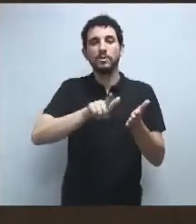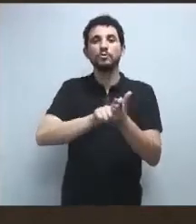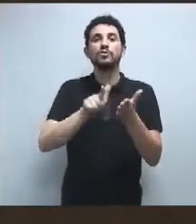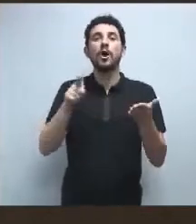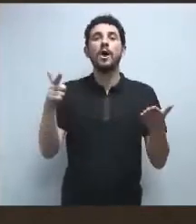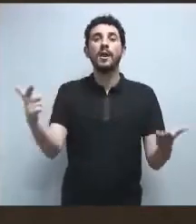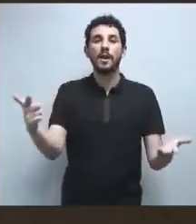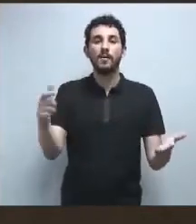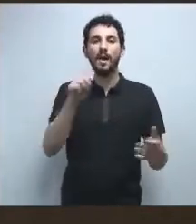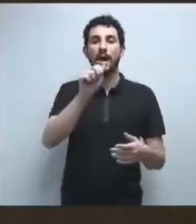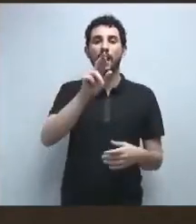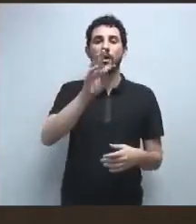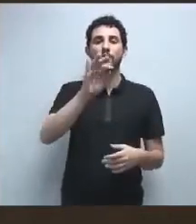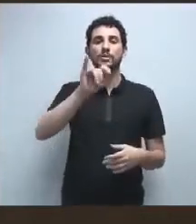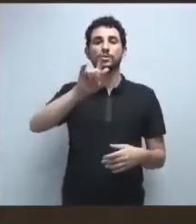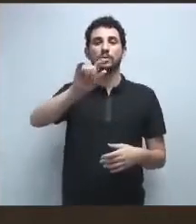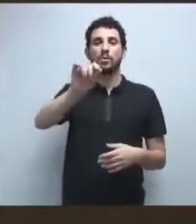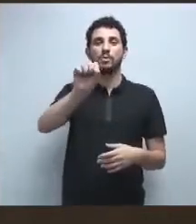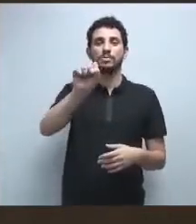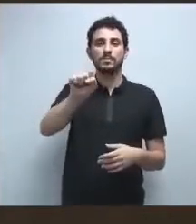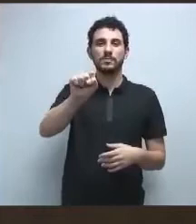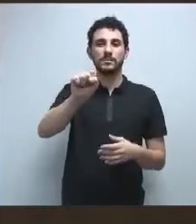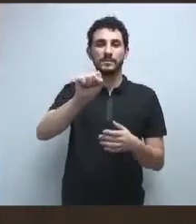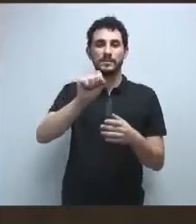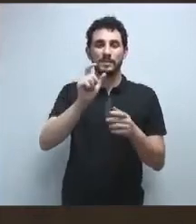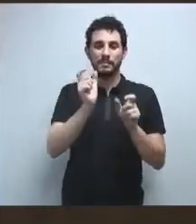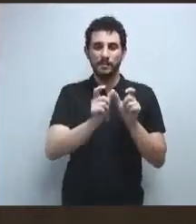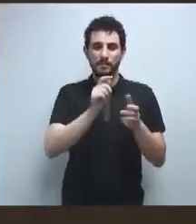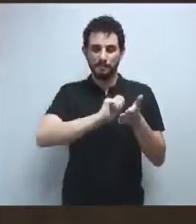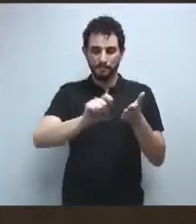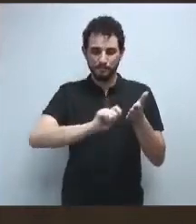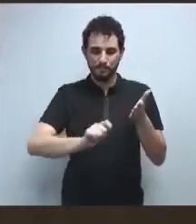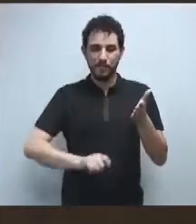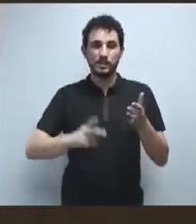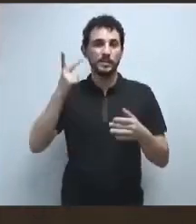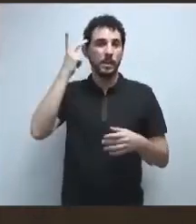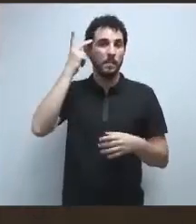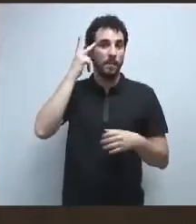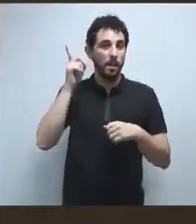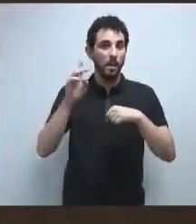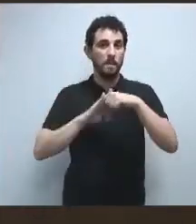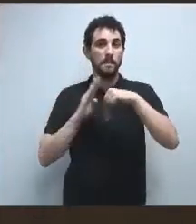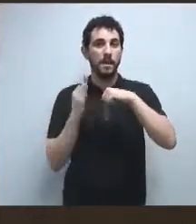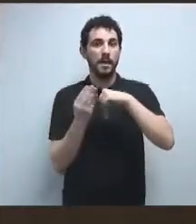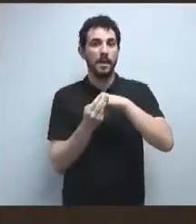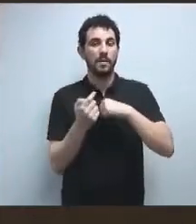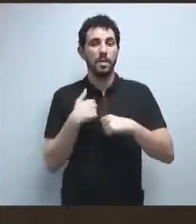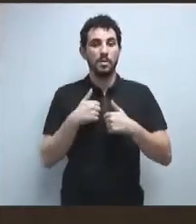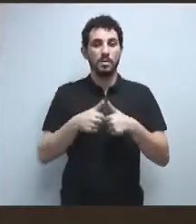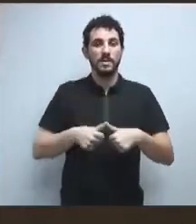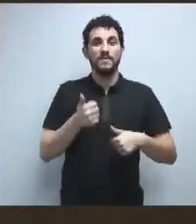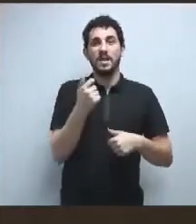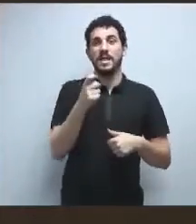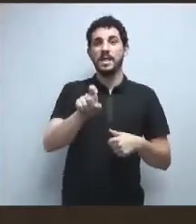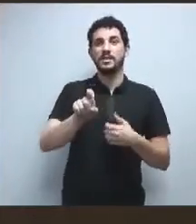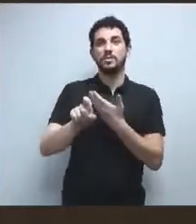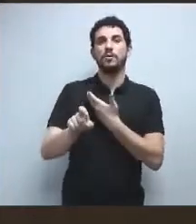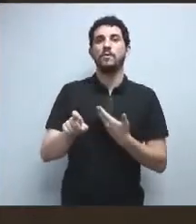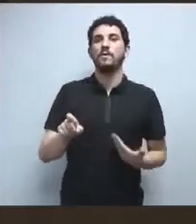jornais principalmente jornais de bairro em são paulo já com o ex-governador e